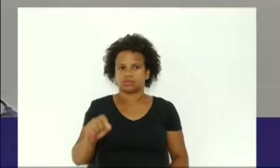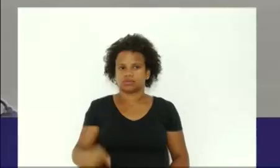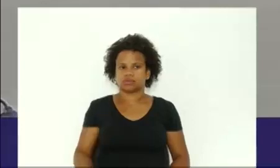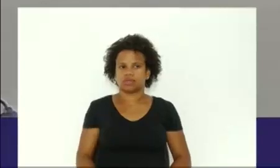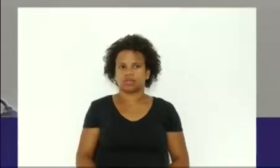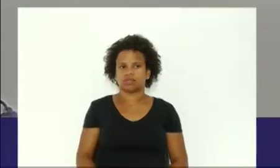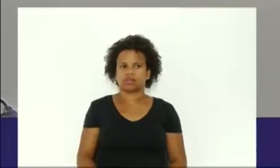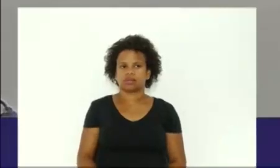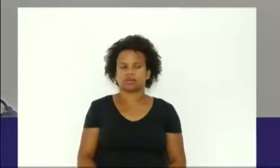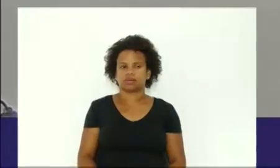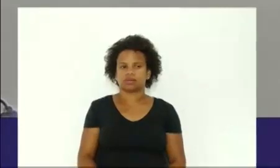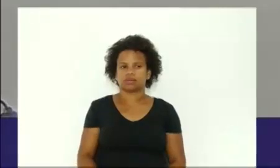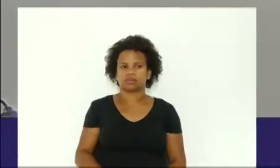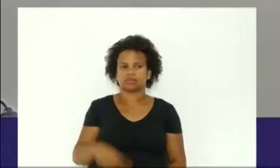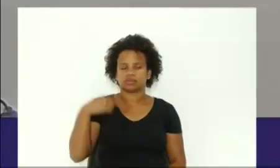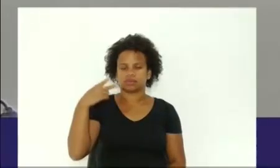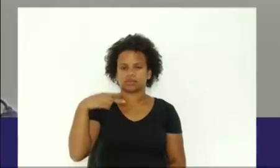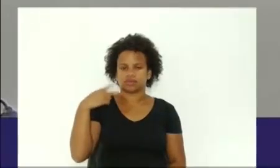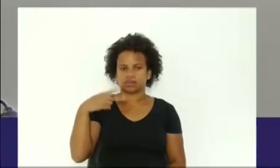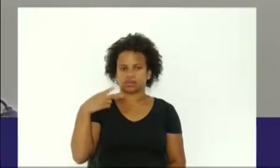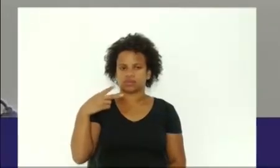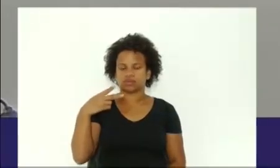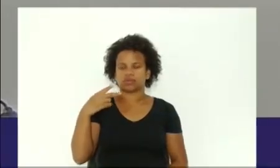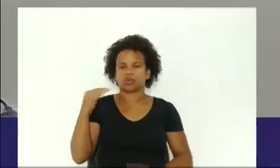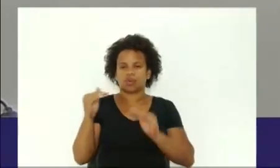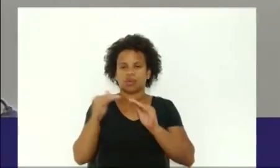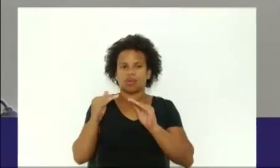Os vereadores que forem favoráveis,